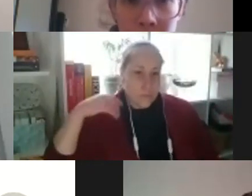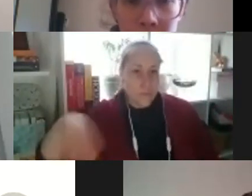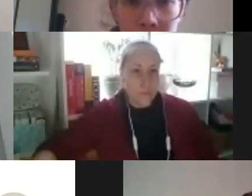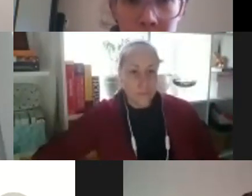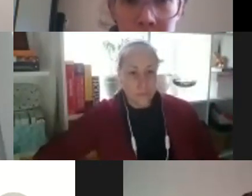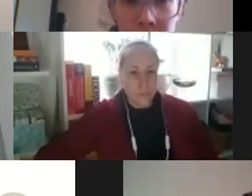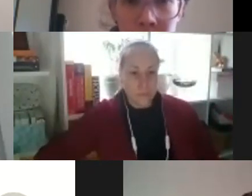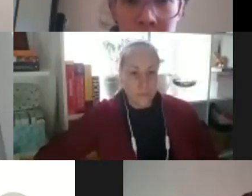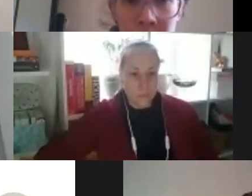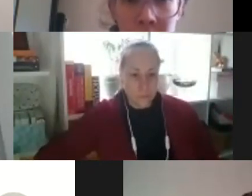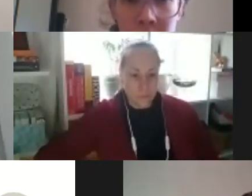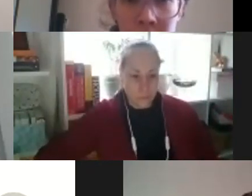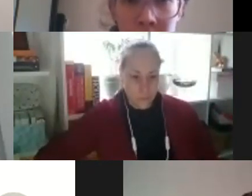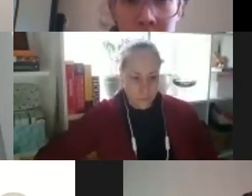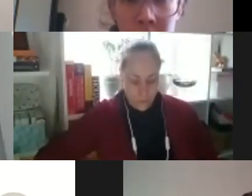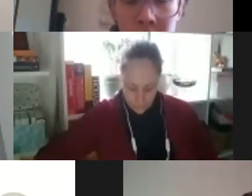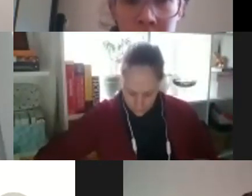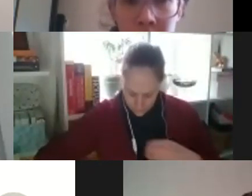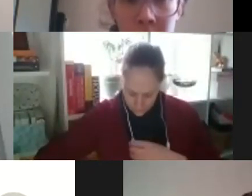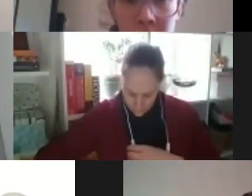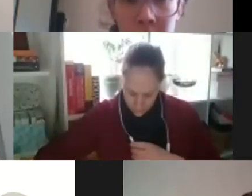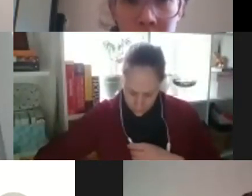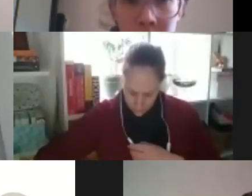sentido, digamos, fenomenológico,